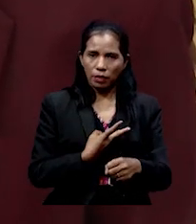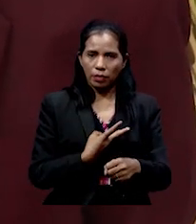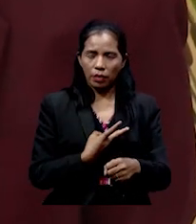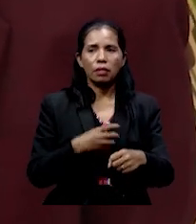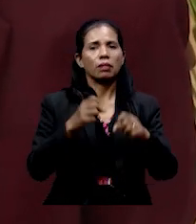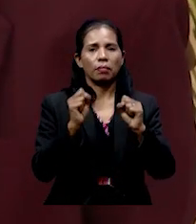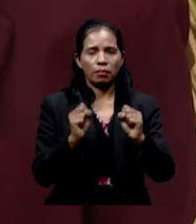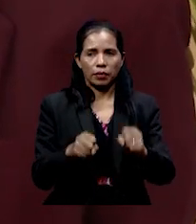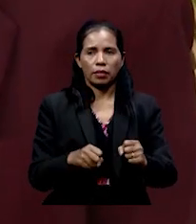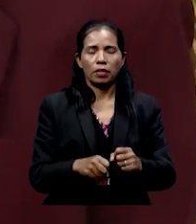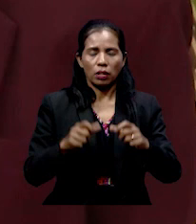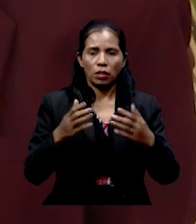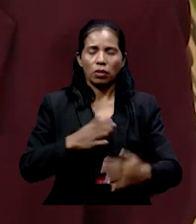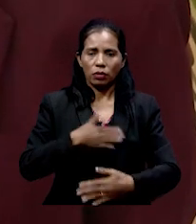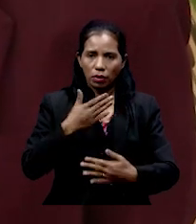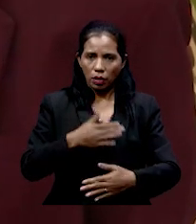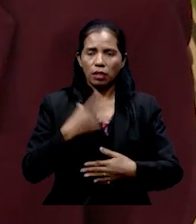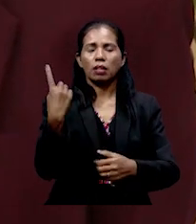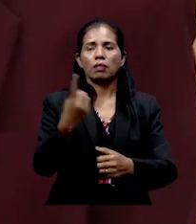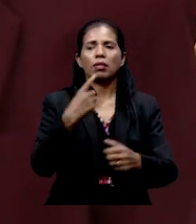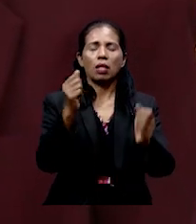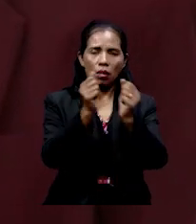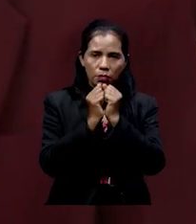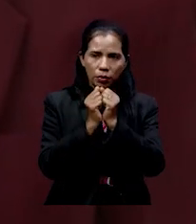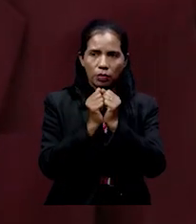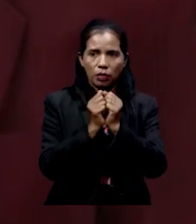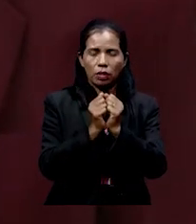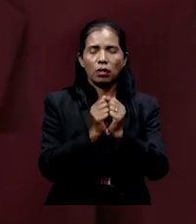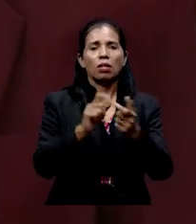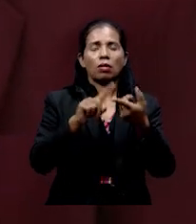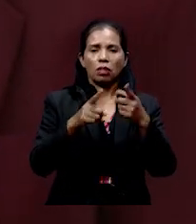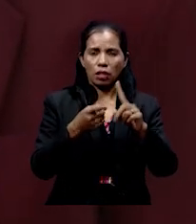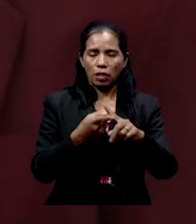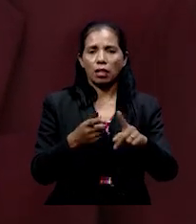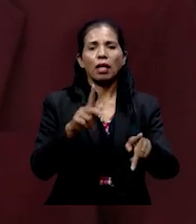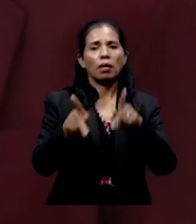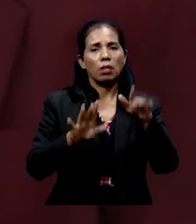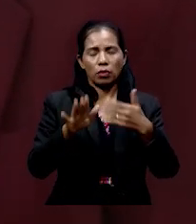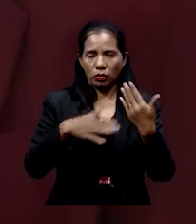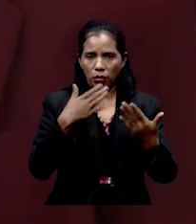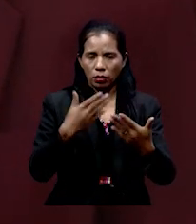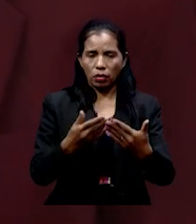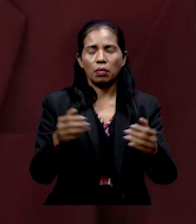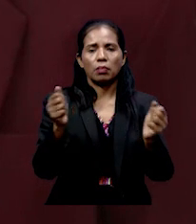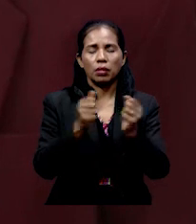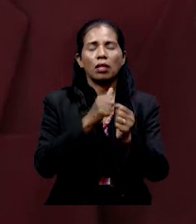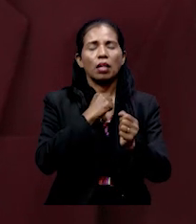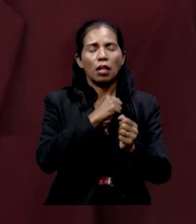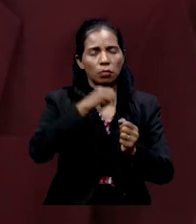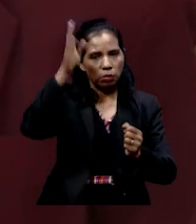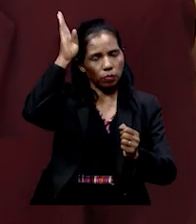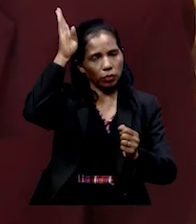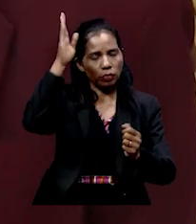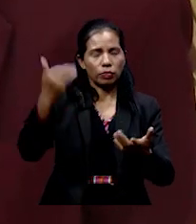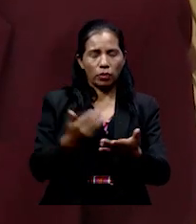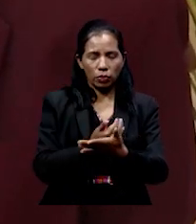bele contenti na patin amutu ko malu sirahutu atu kompanya bispo ne bato